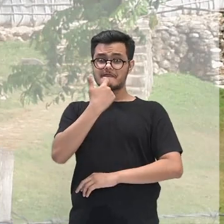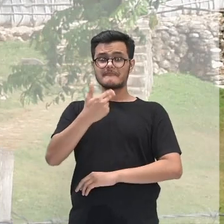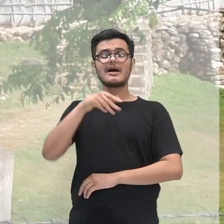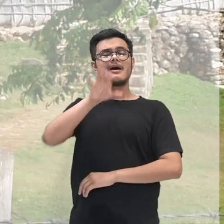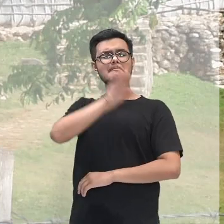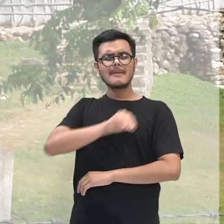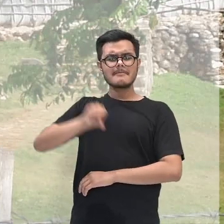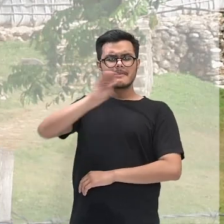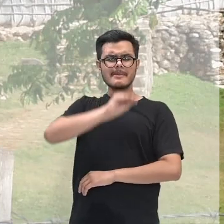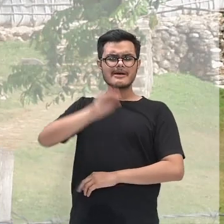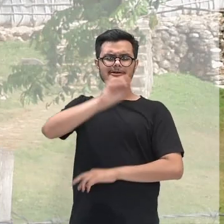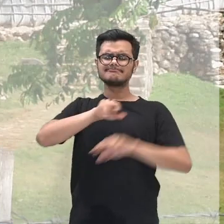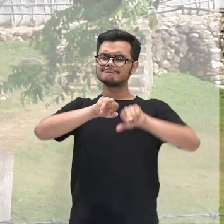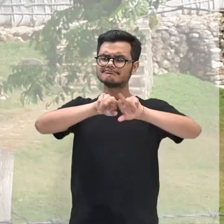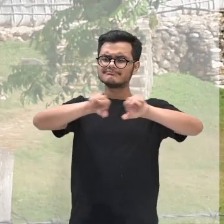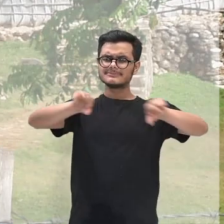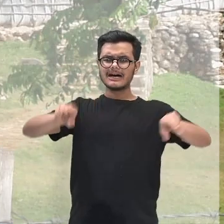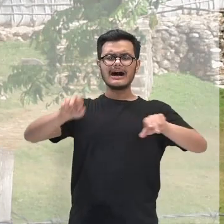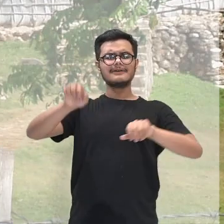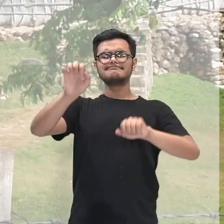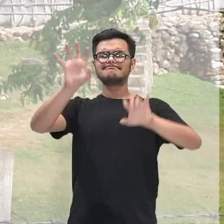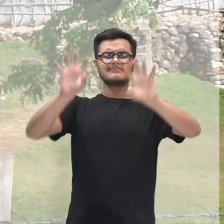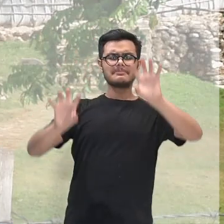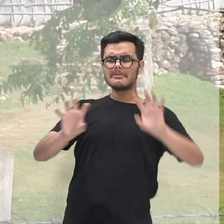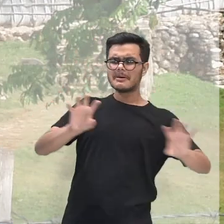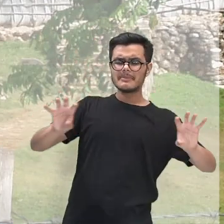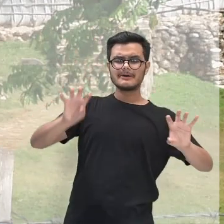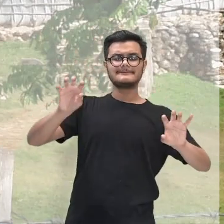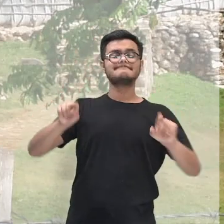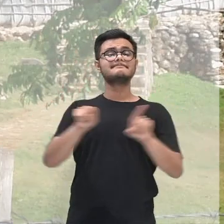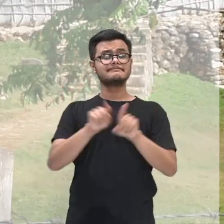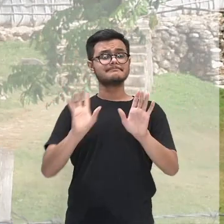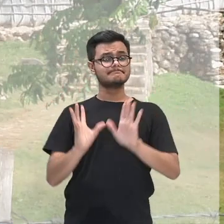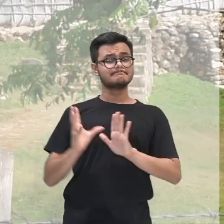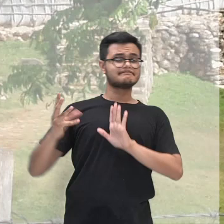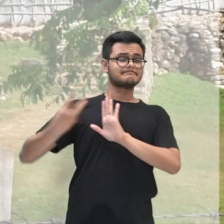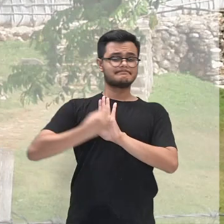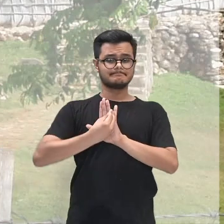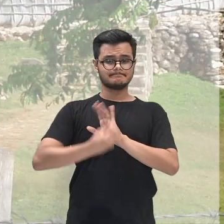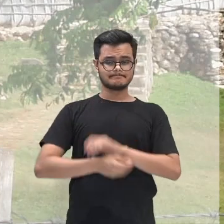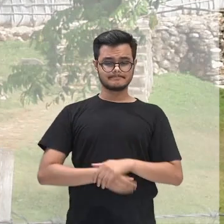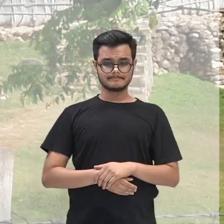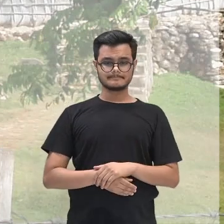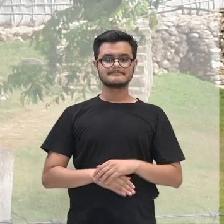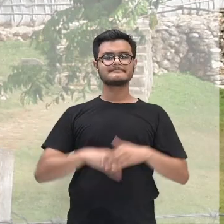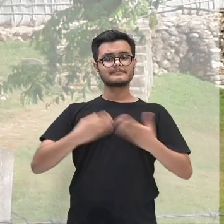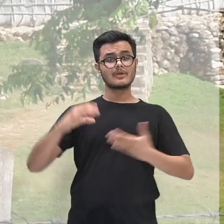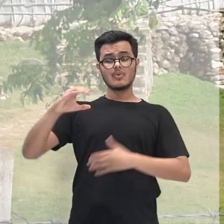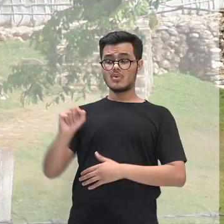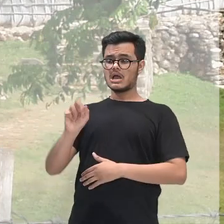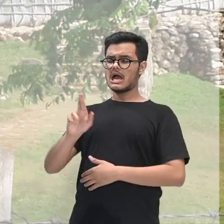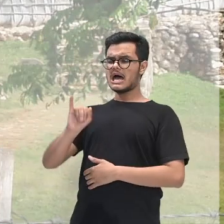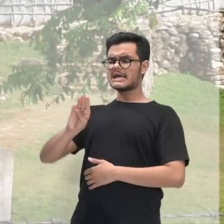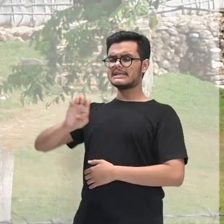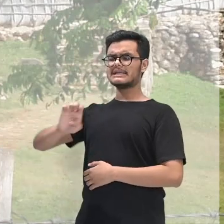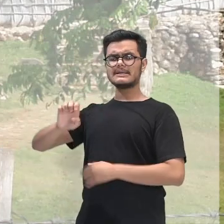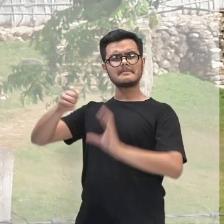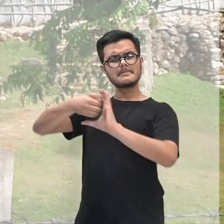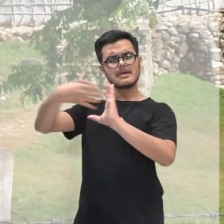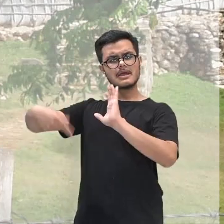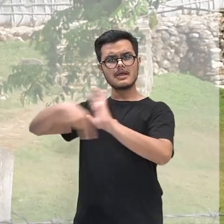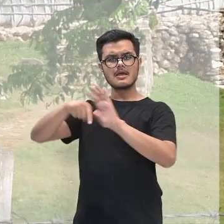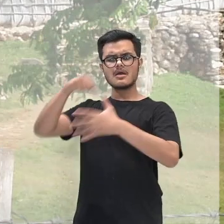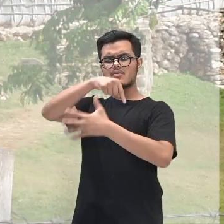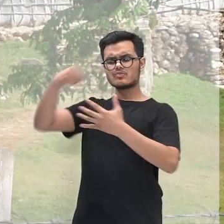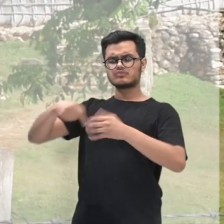encontrados em várias regiões, incluindo a Amazônia. Os caribes eram conhecidos por sua